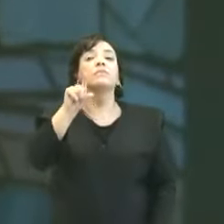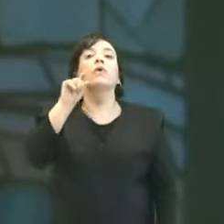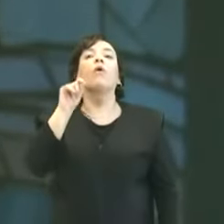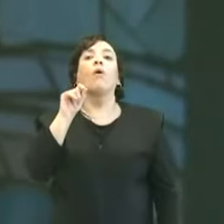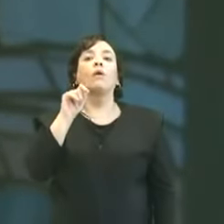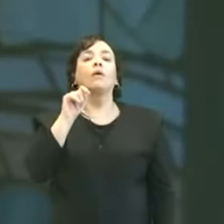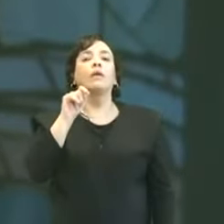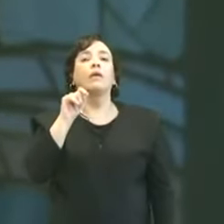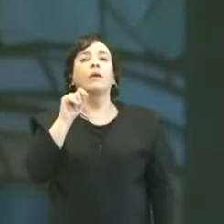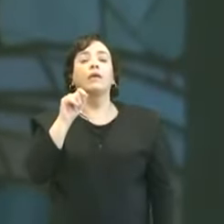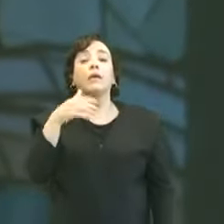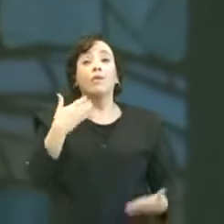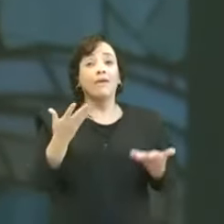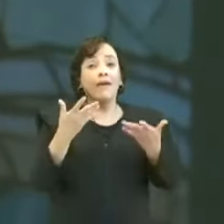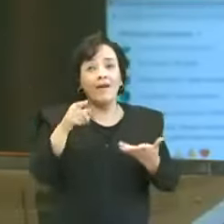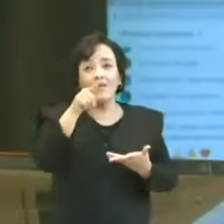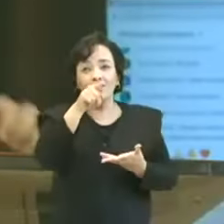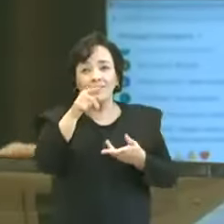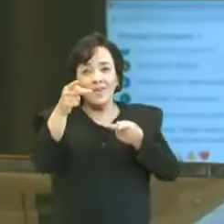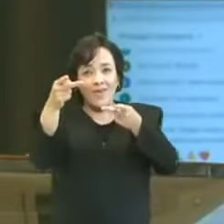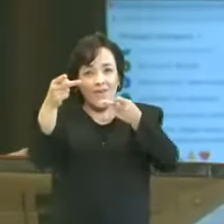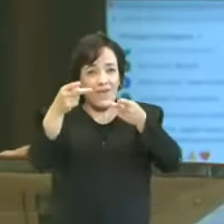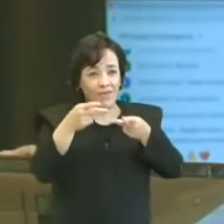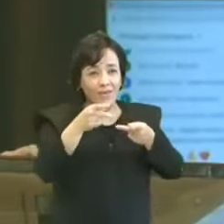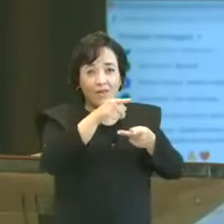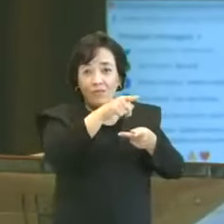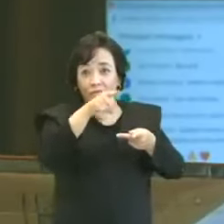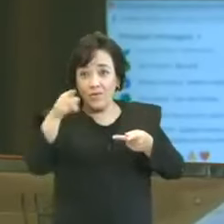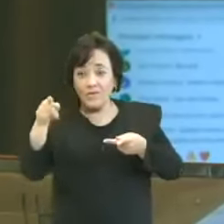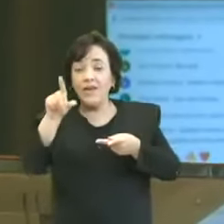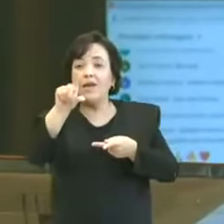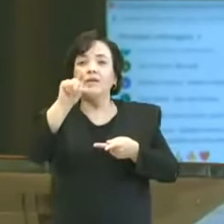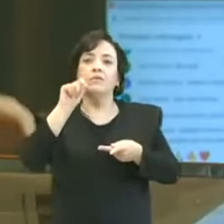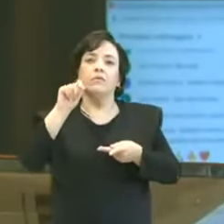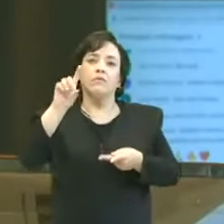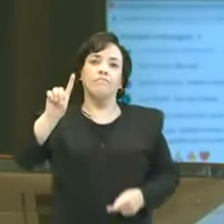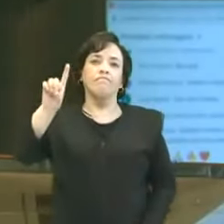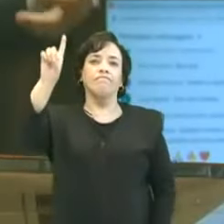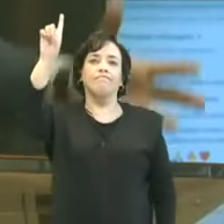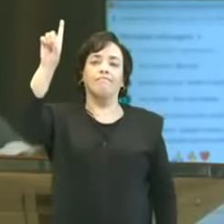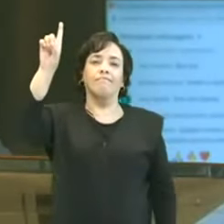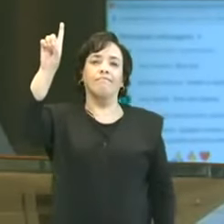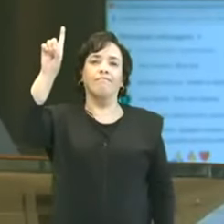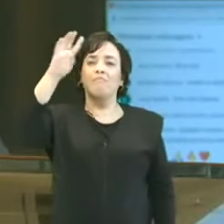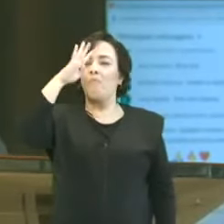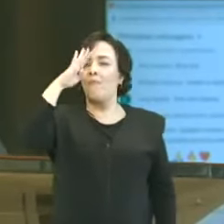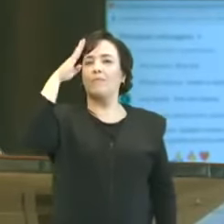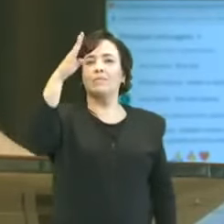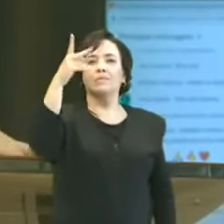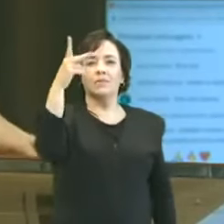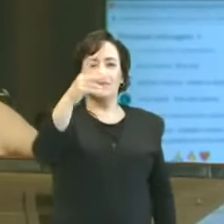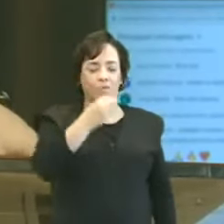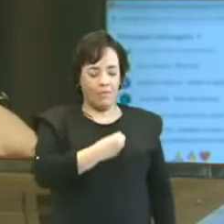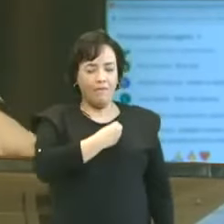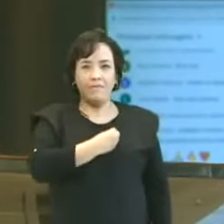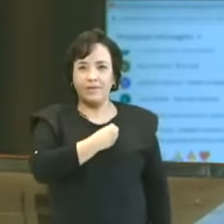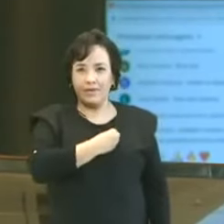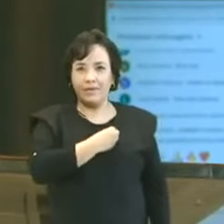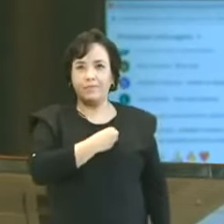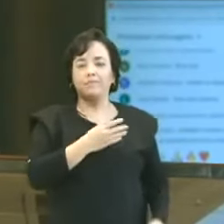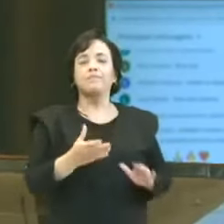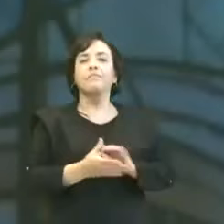te convidar a colocar Deus no centro. Um dos principais movimentos de oração hoje no mundo tem